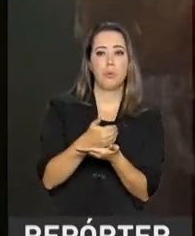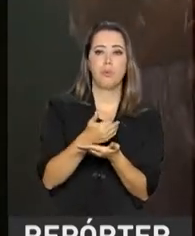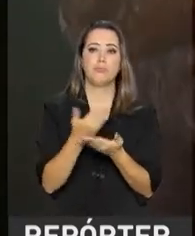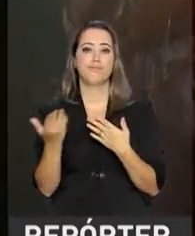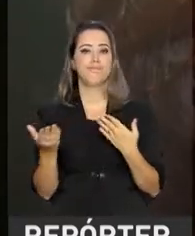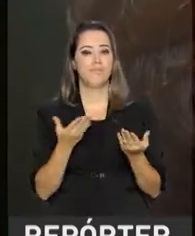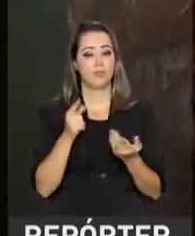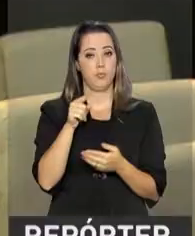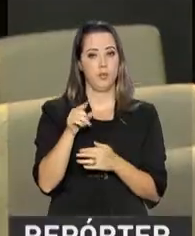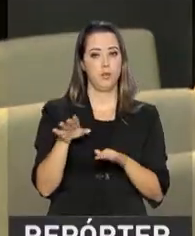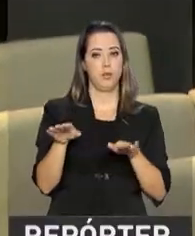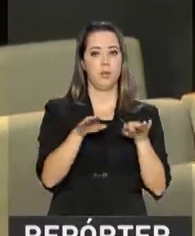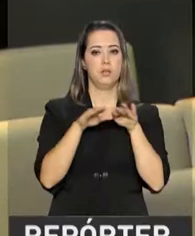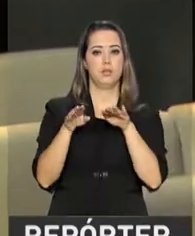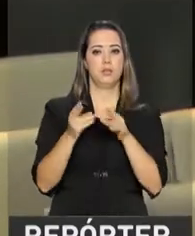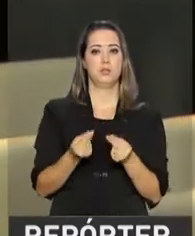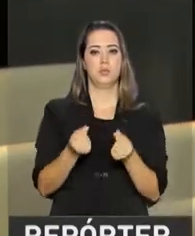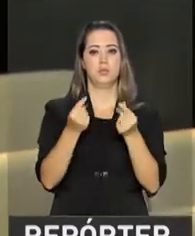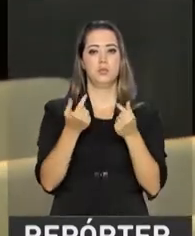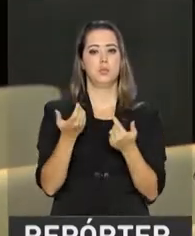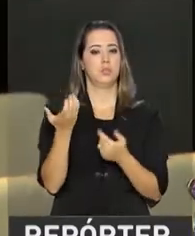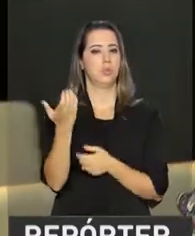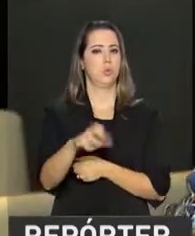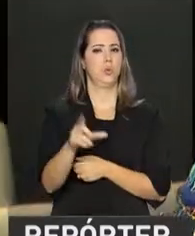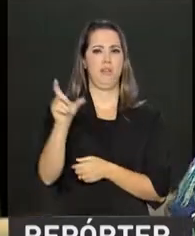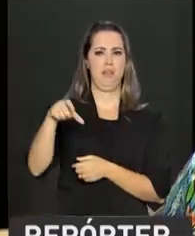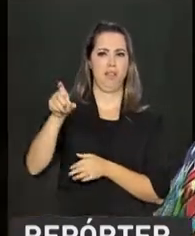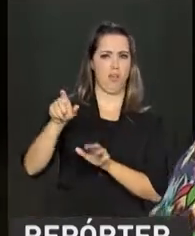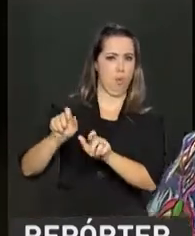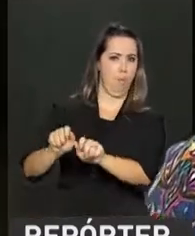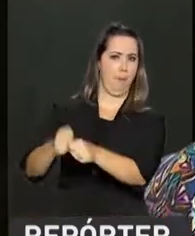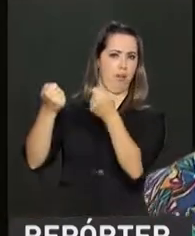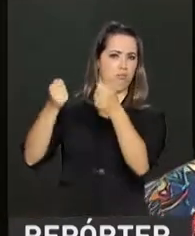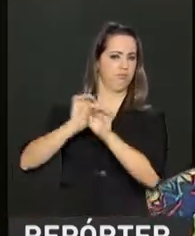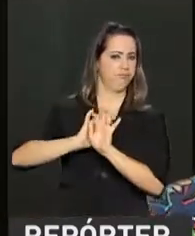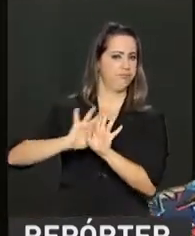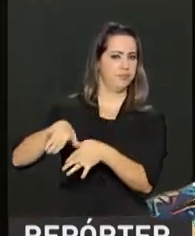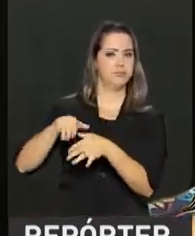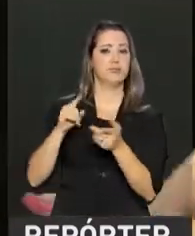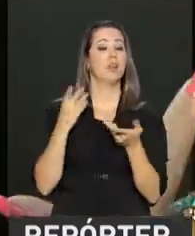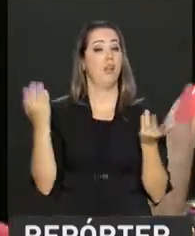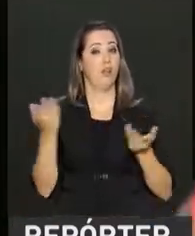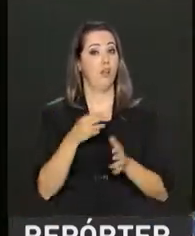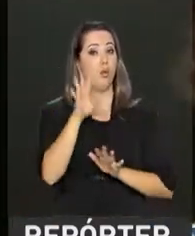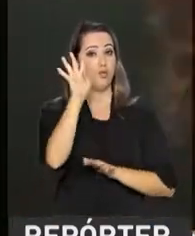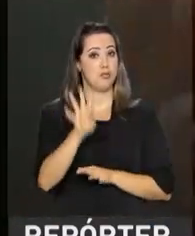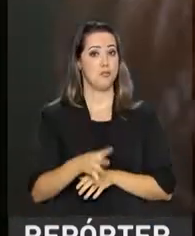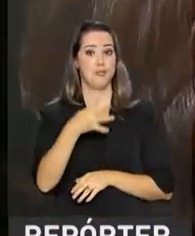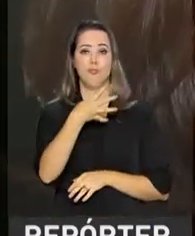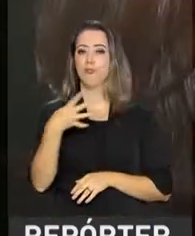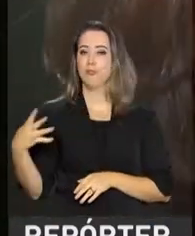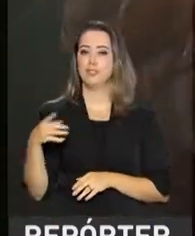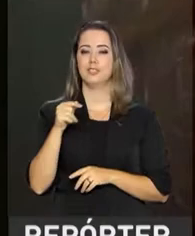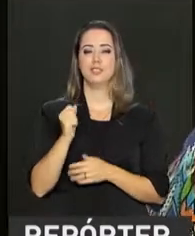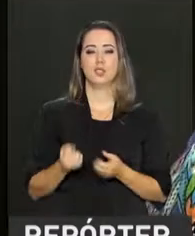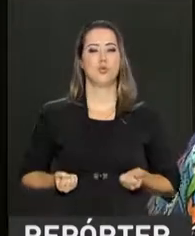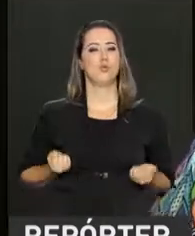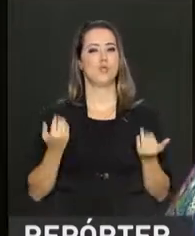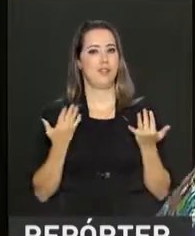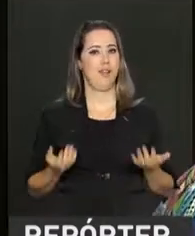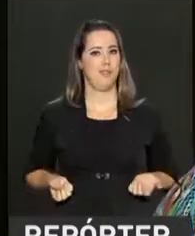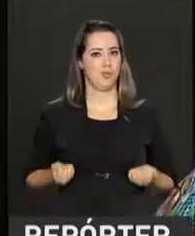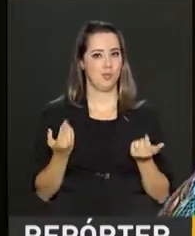financeiro resolveu largar de mão do cartão de crédito e fazer uma planilha com os gastos mensais